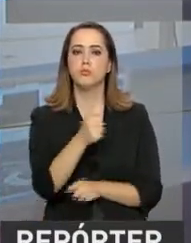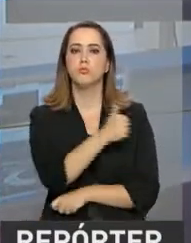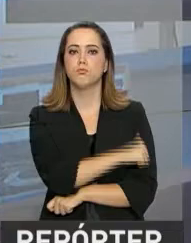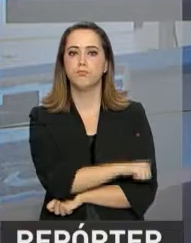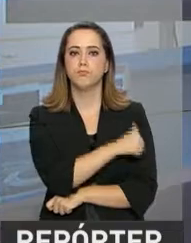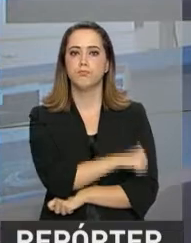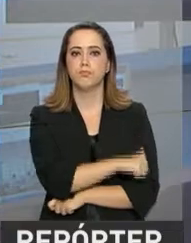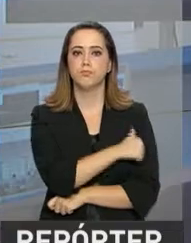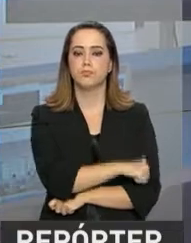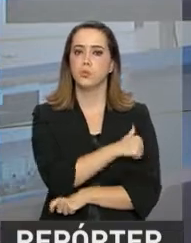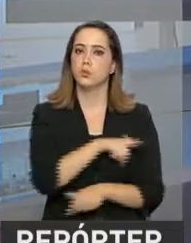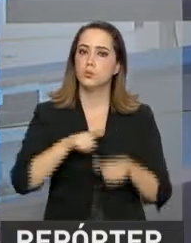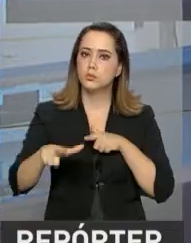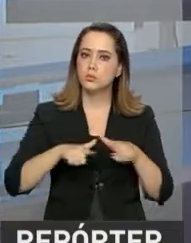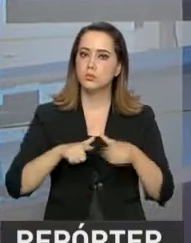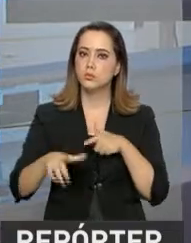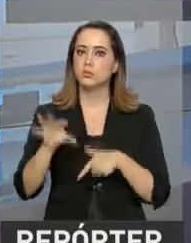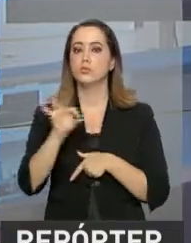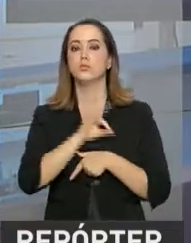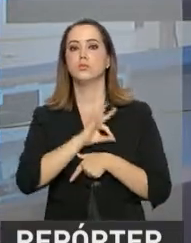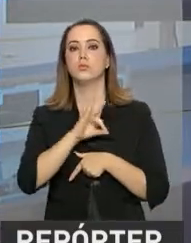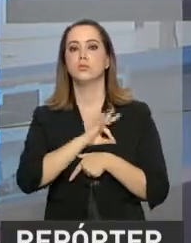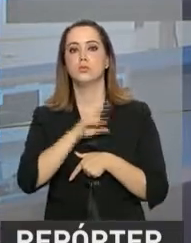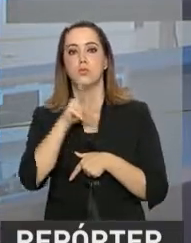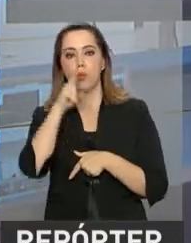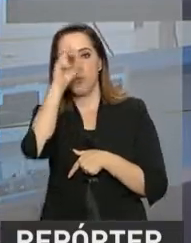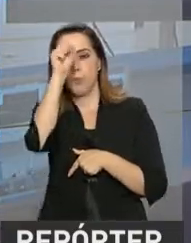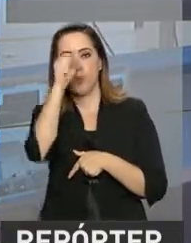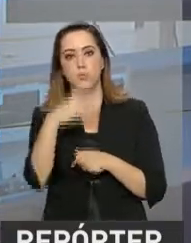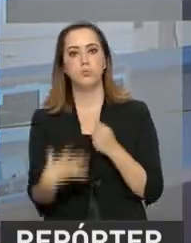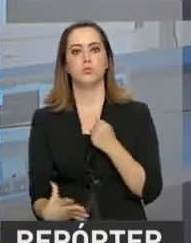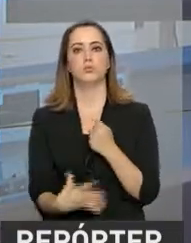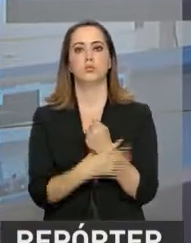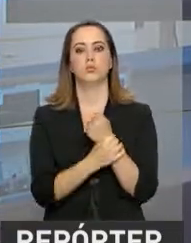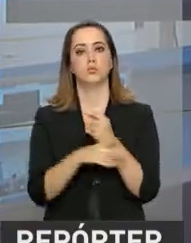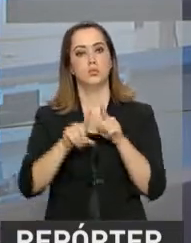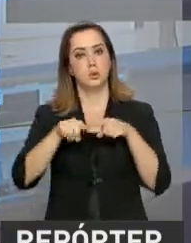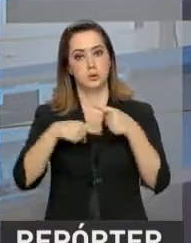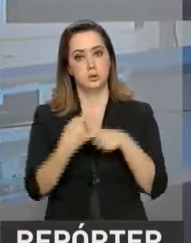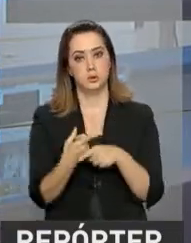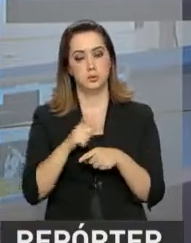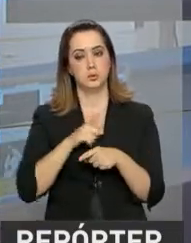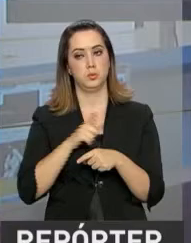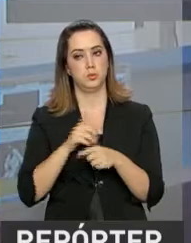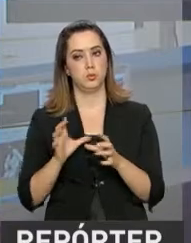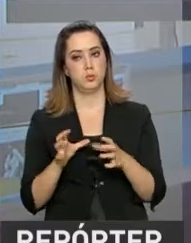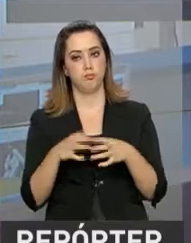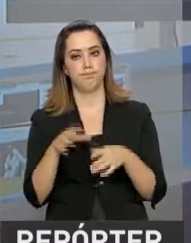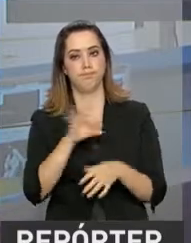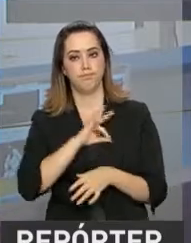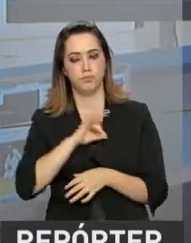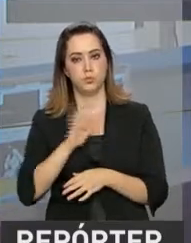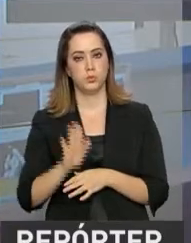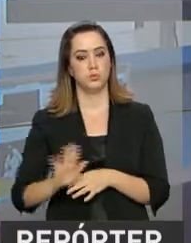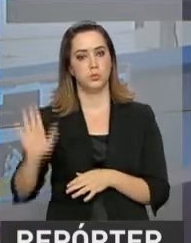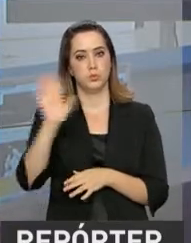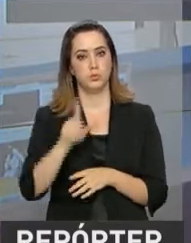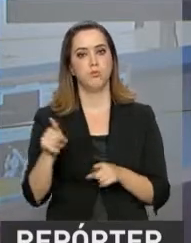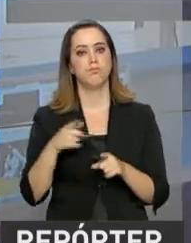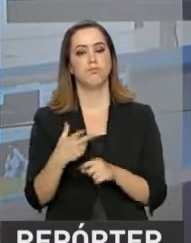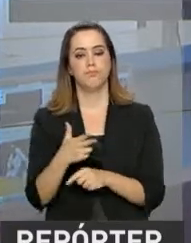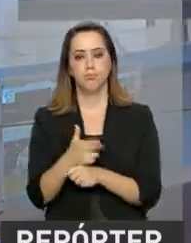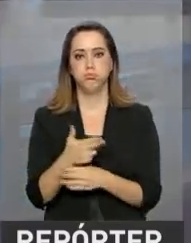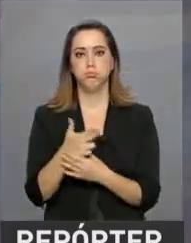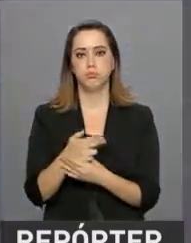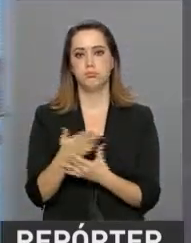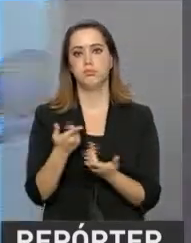sobre a atuação das forças de segurança depois que uma equipe da Força Nacional foi atacada a tiros numa comunidade da Zona Oeste da cidade. Eu